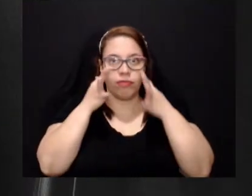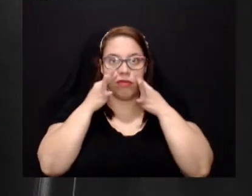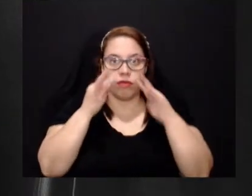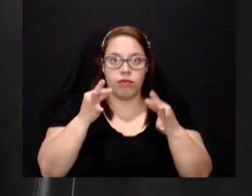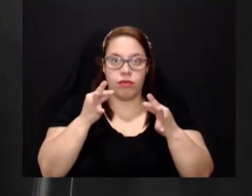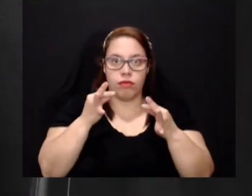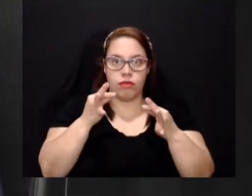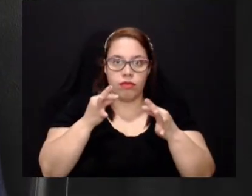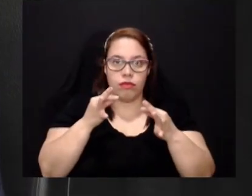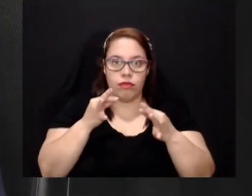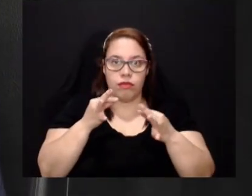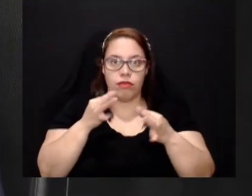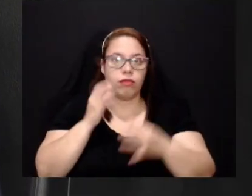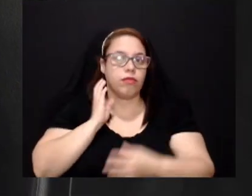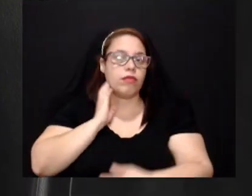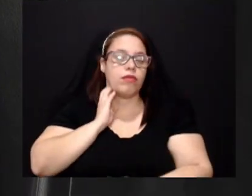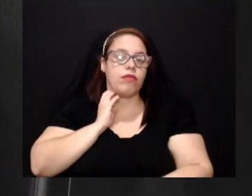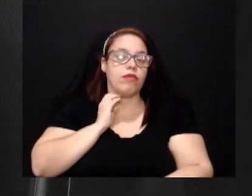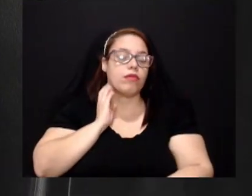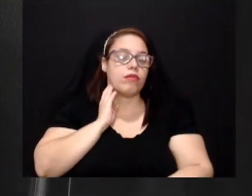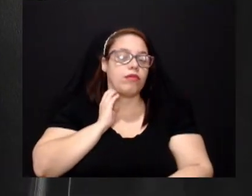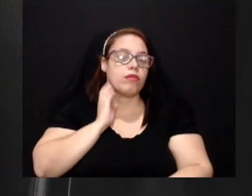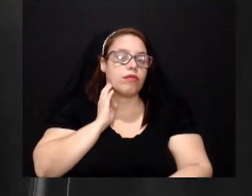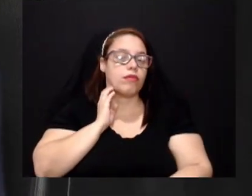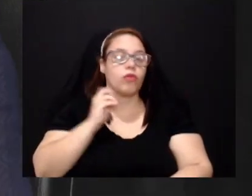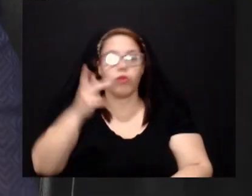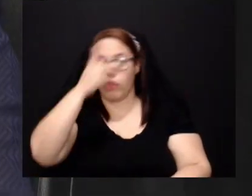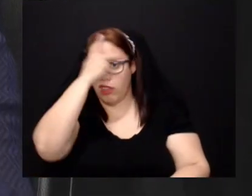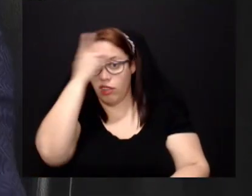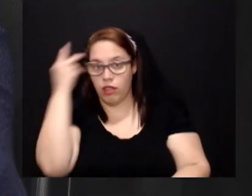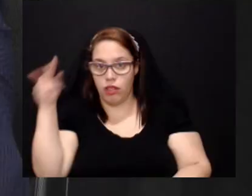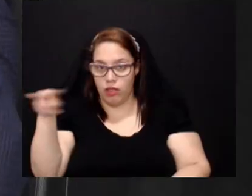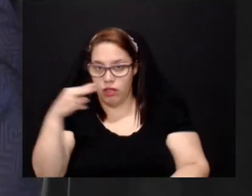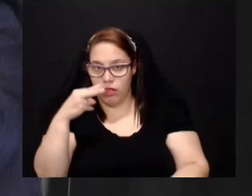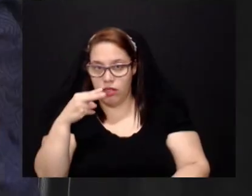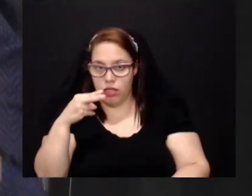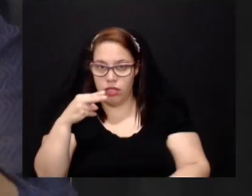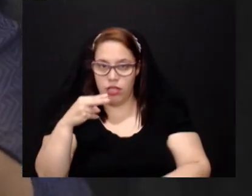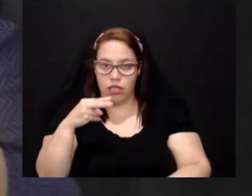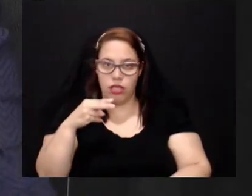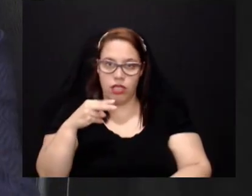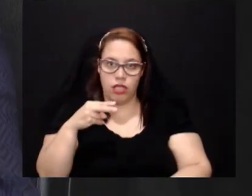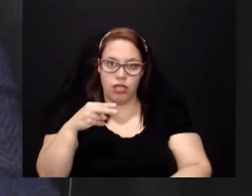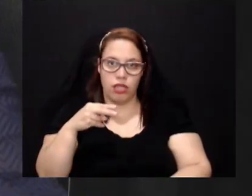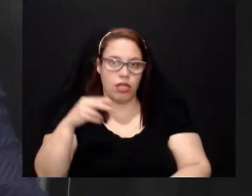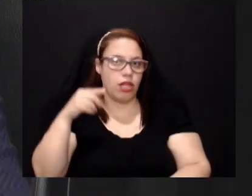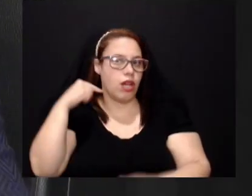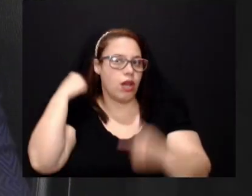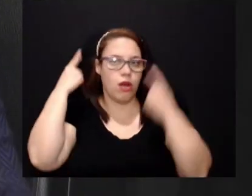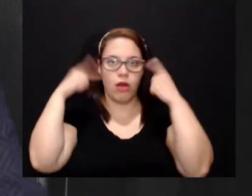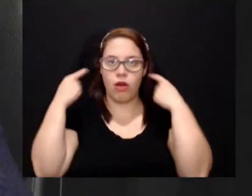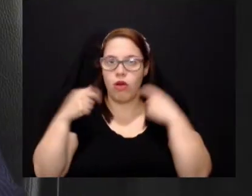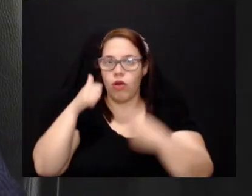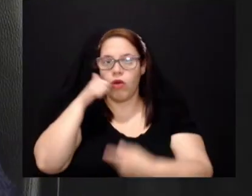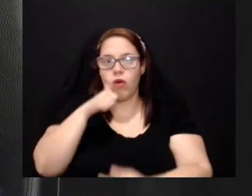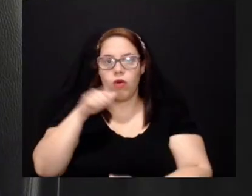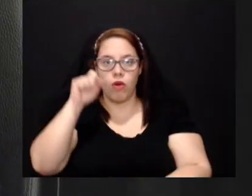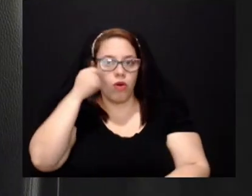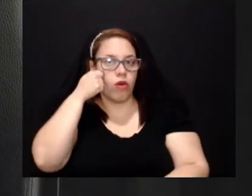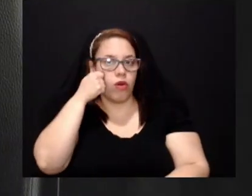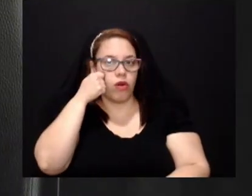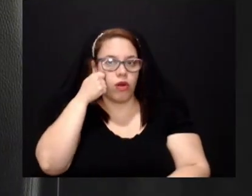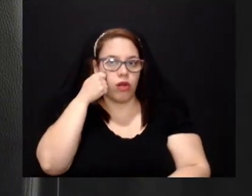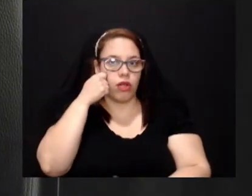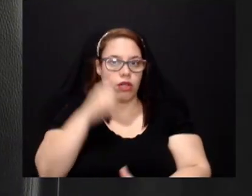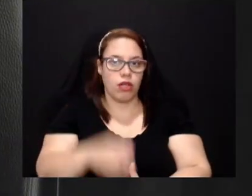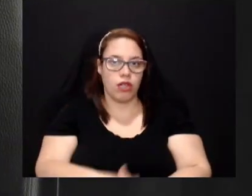elas estão ali. Então, quando uma pessoa olha pra você e você fala assim, é meu cabelo, eu sou uma mulher negra, alguma coisa do tipo, e a pessoa olha pra você,